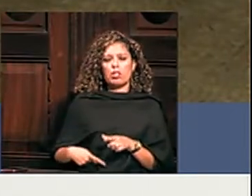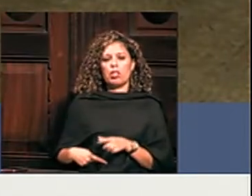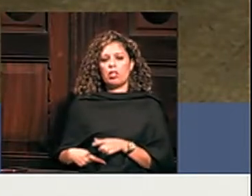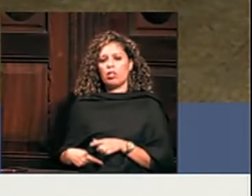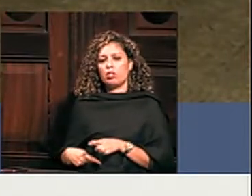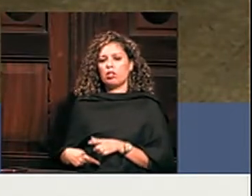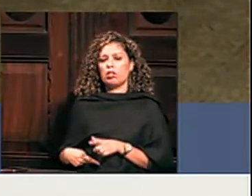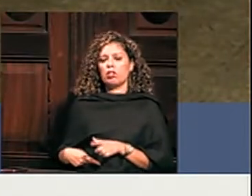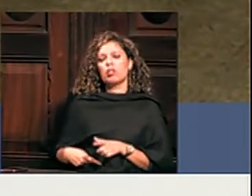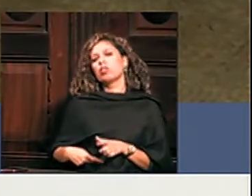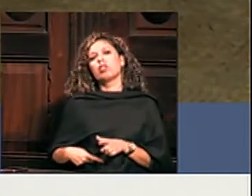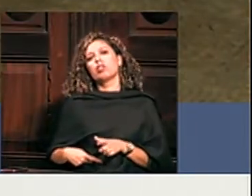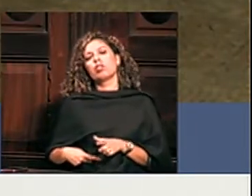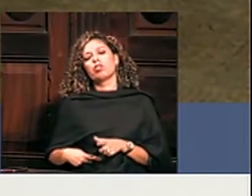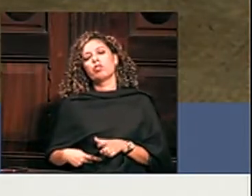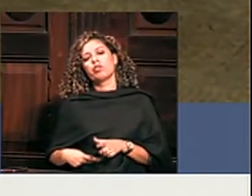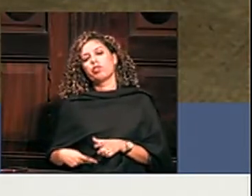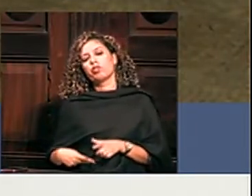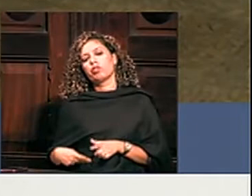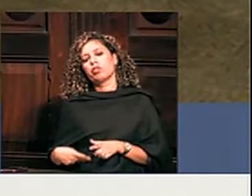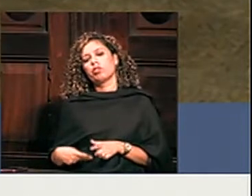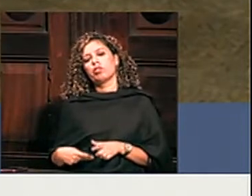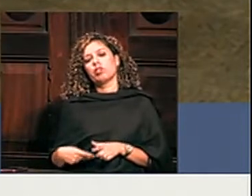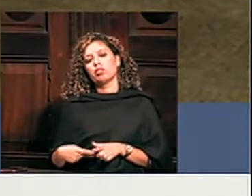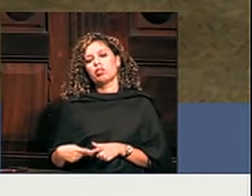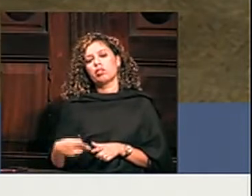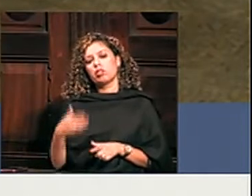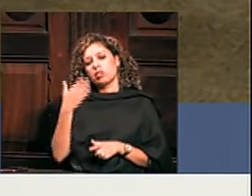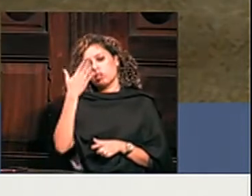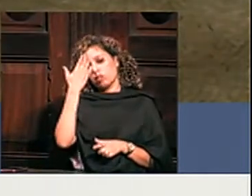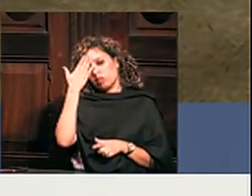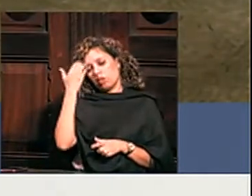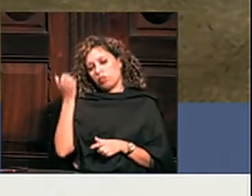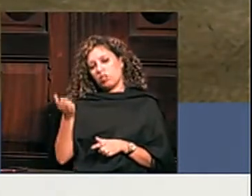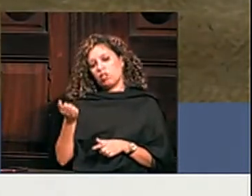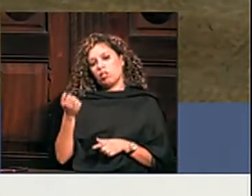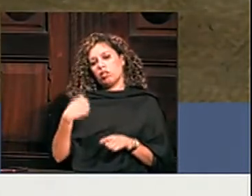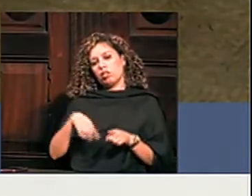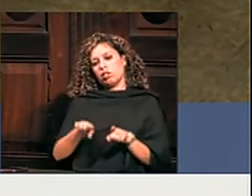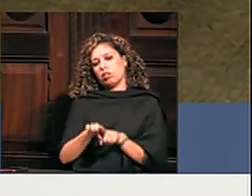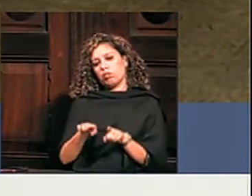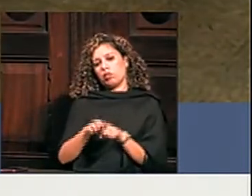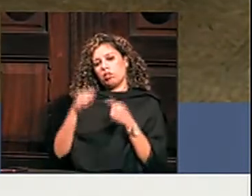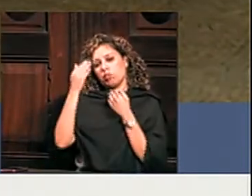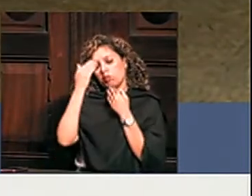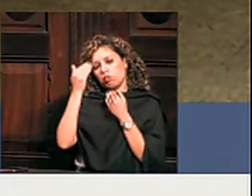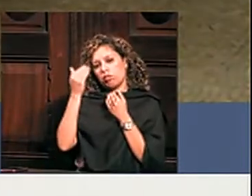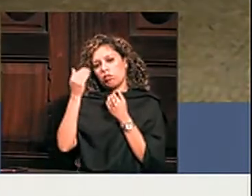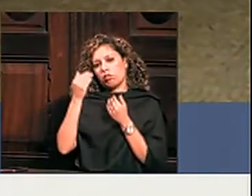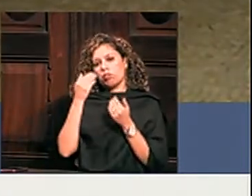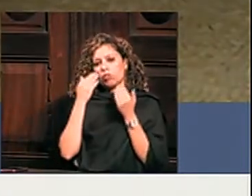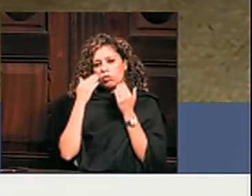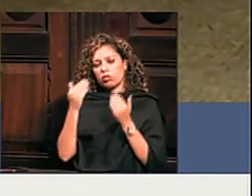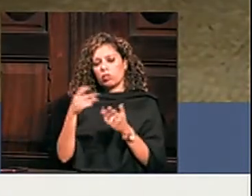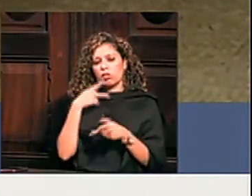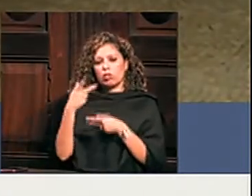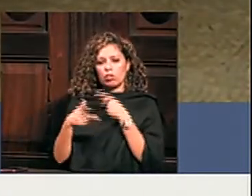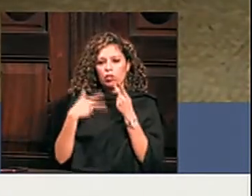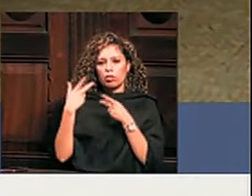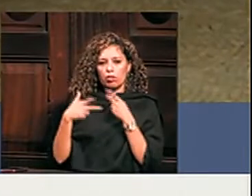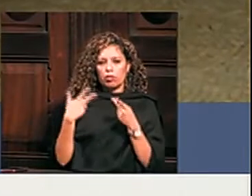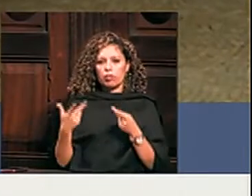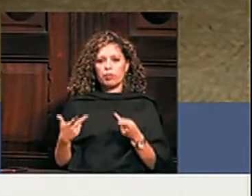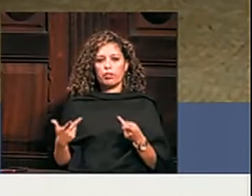né, a sua isenção nos pedágios, nas rodovias estaduais, permitindo com que os companheiros